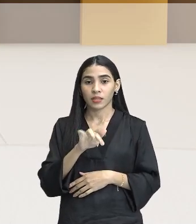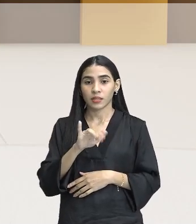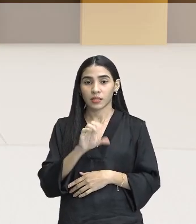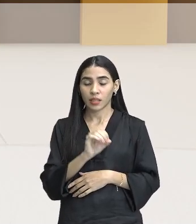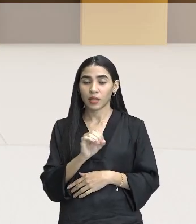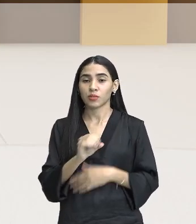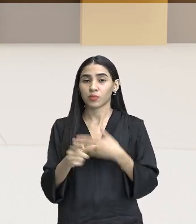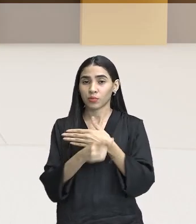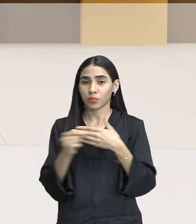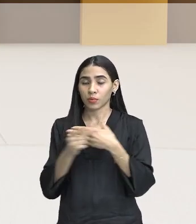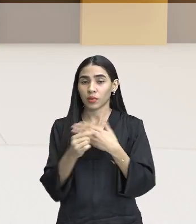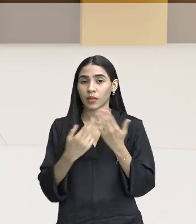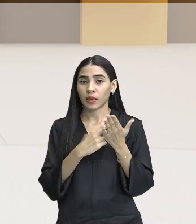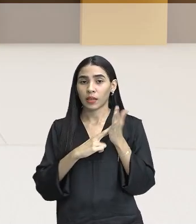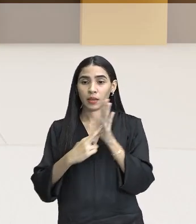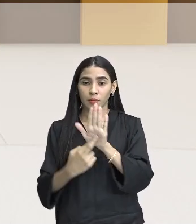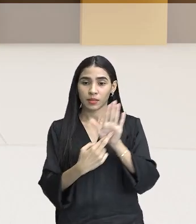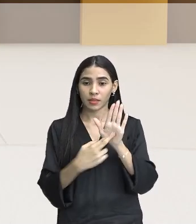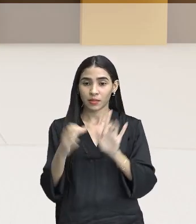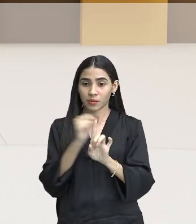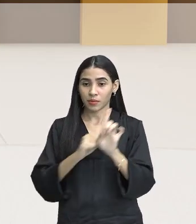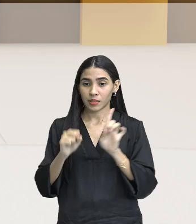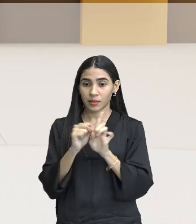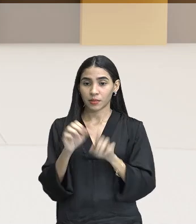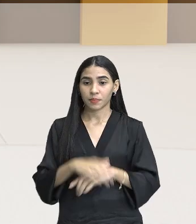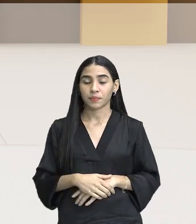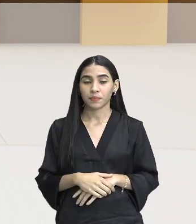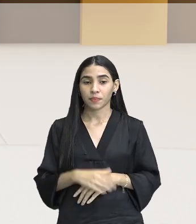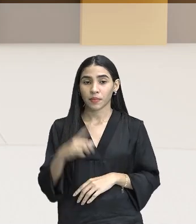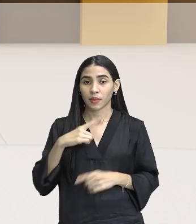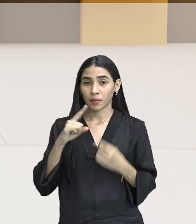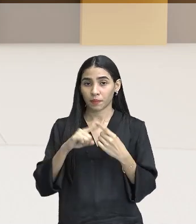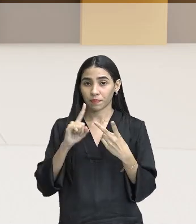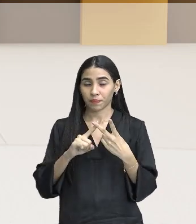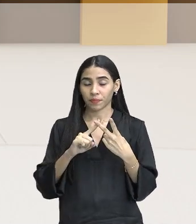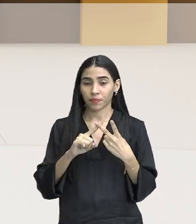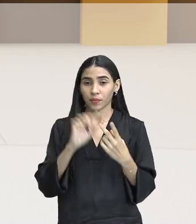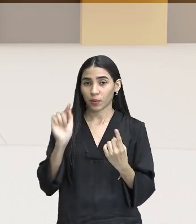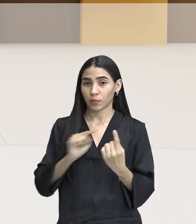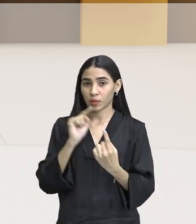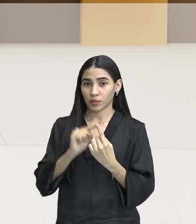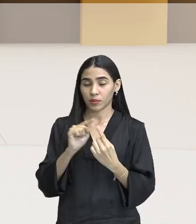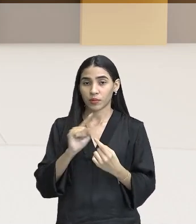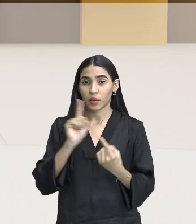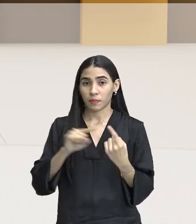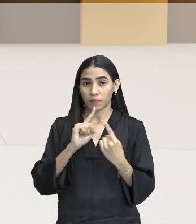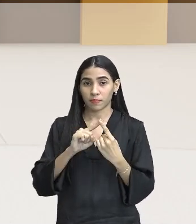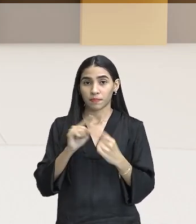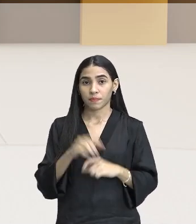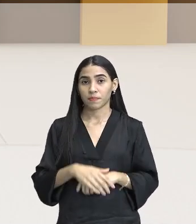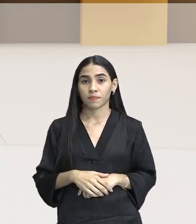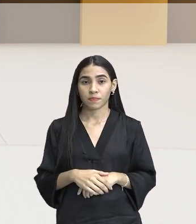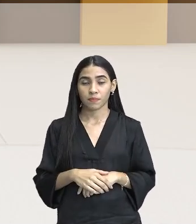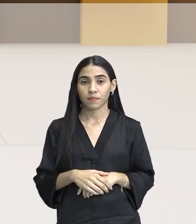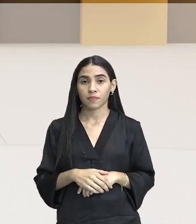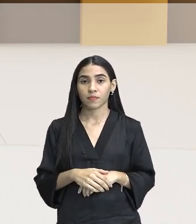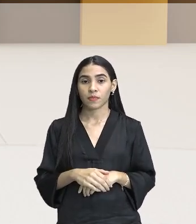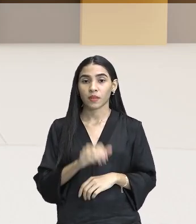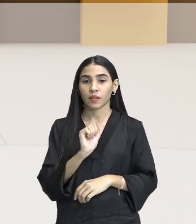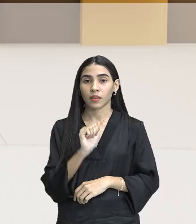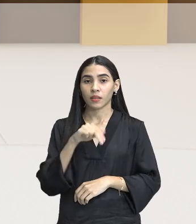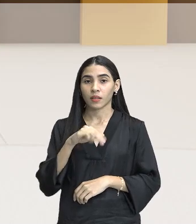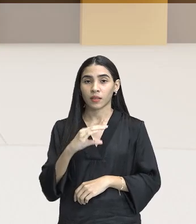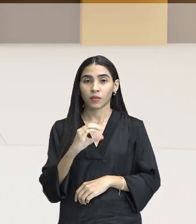das representações sociais. Na verdade, são duas finalidades. A primeira delas é a